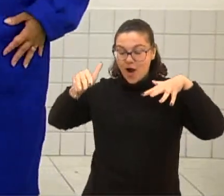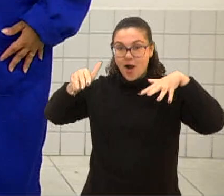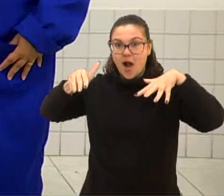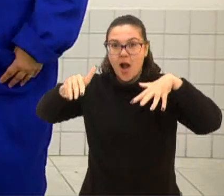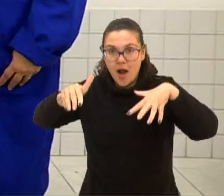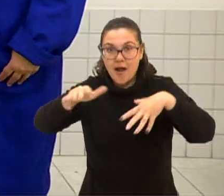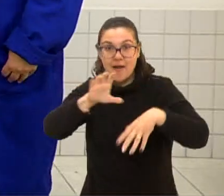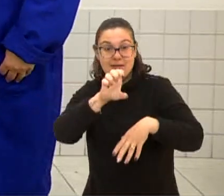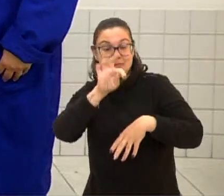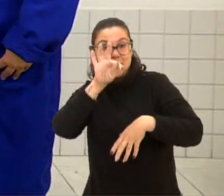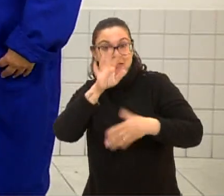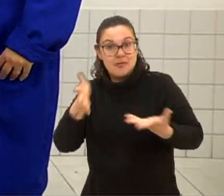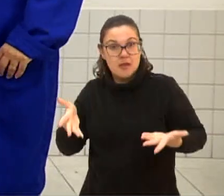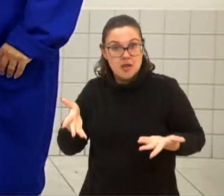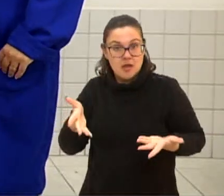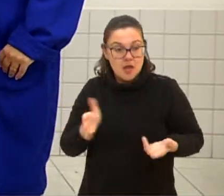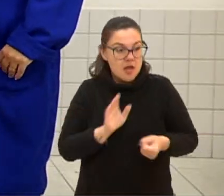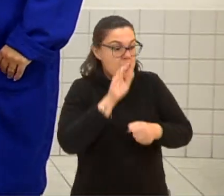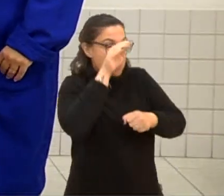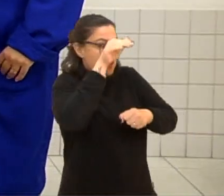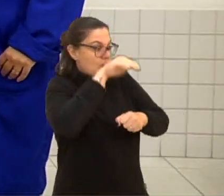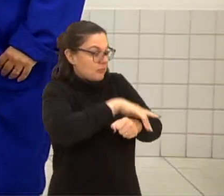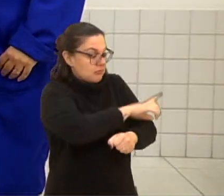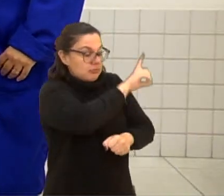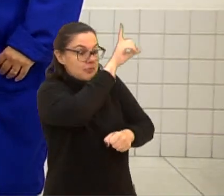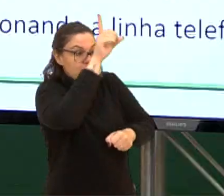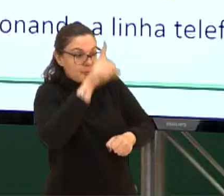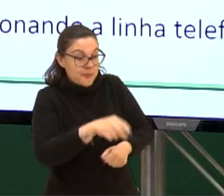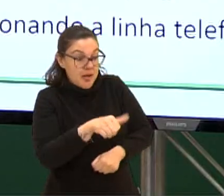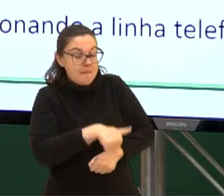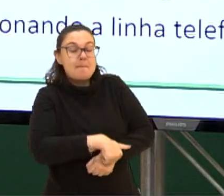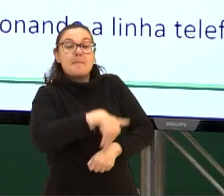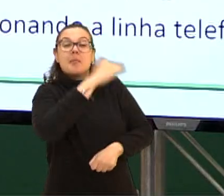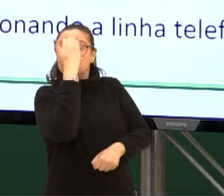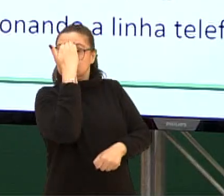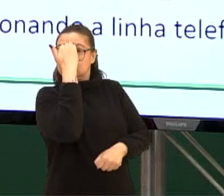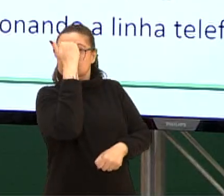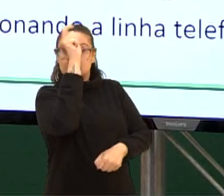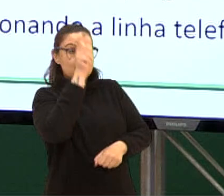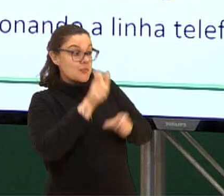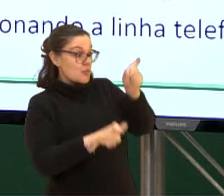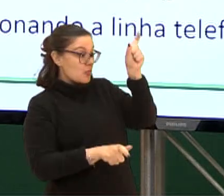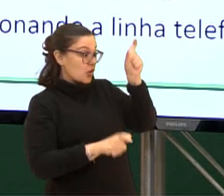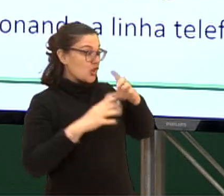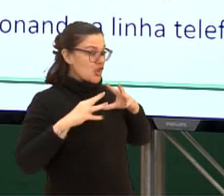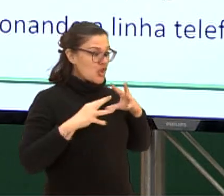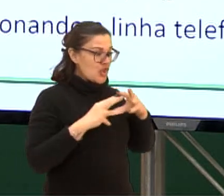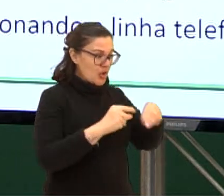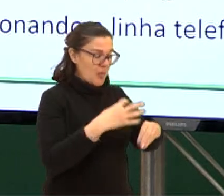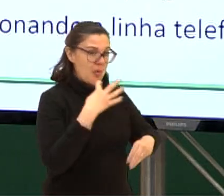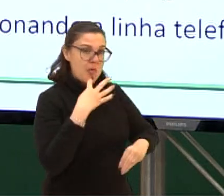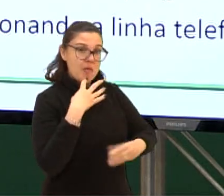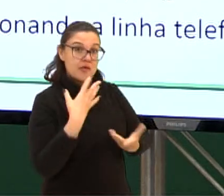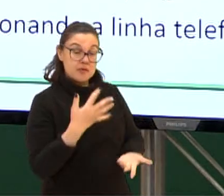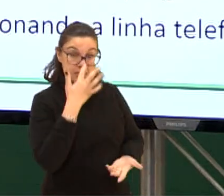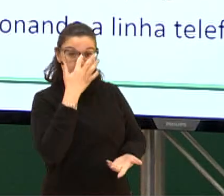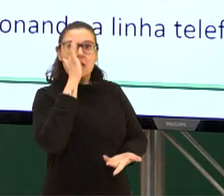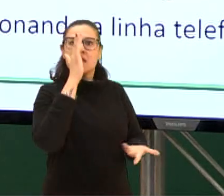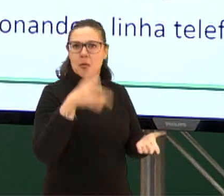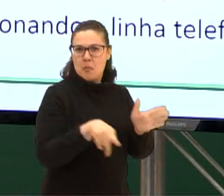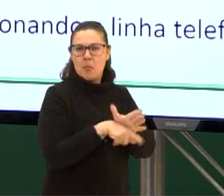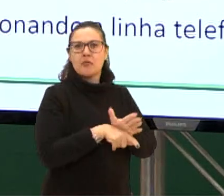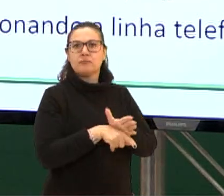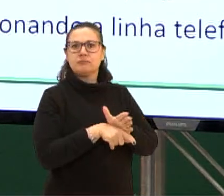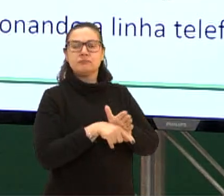uma loucura. E da noite pro dia, o Orson Welles se tornou uma celebridade. Tanto que ele virou diretor de